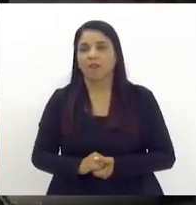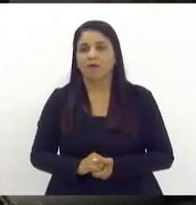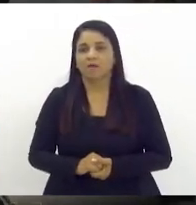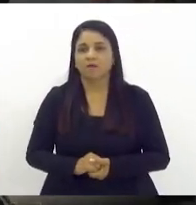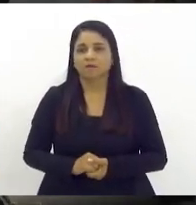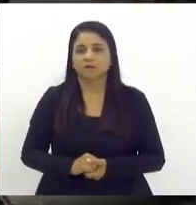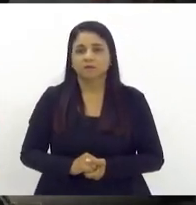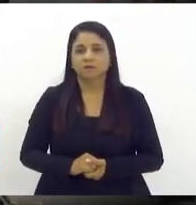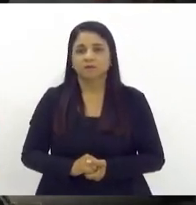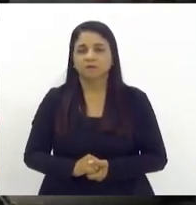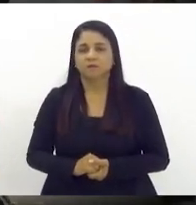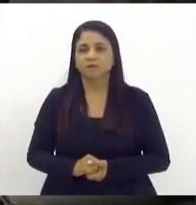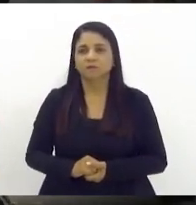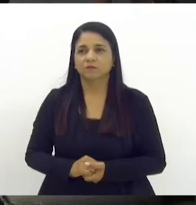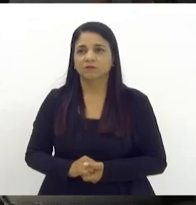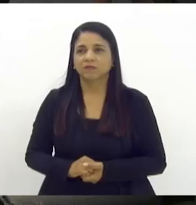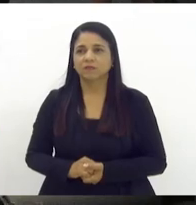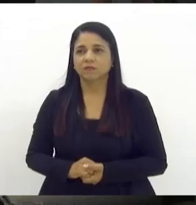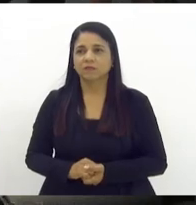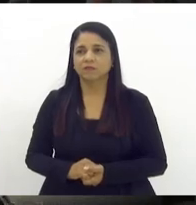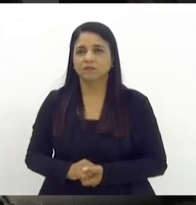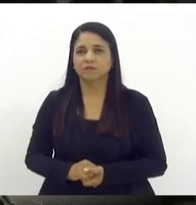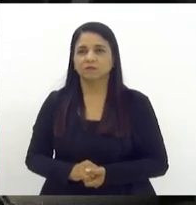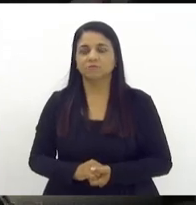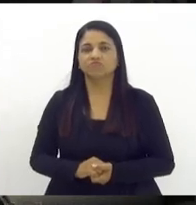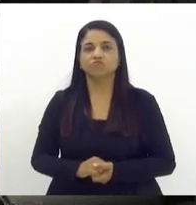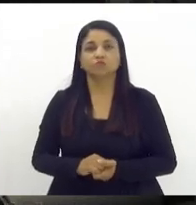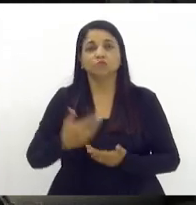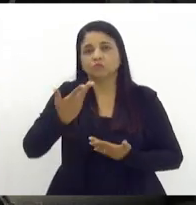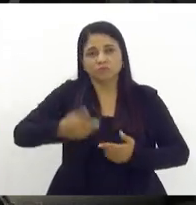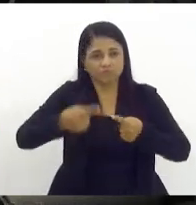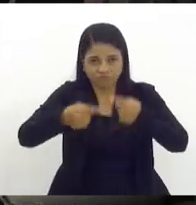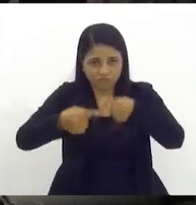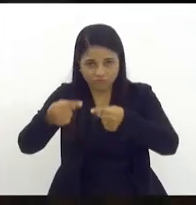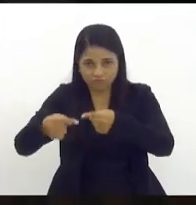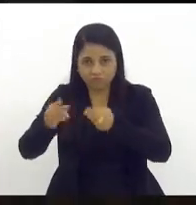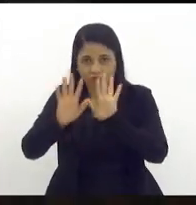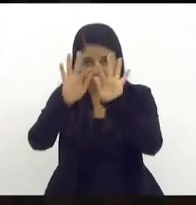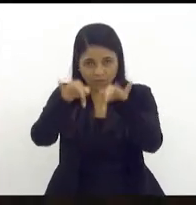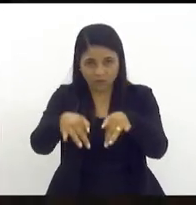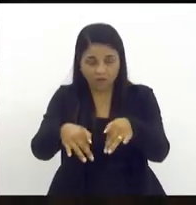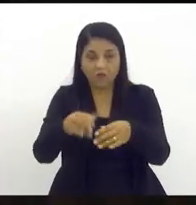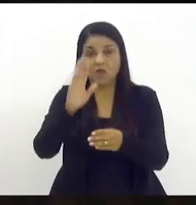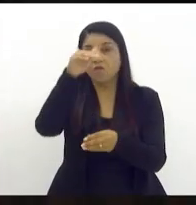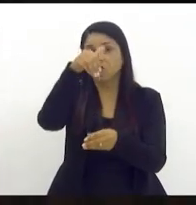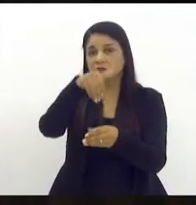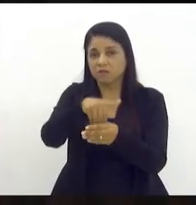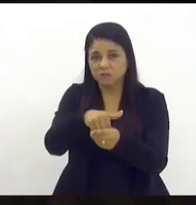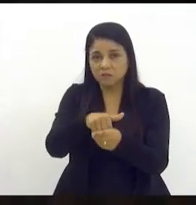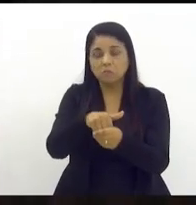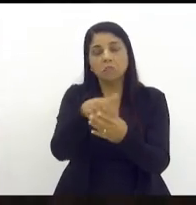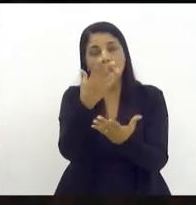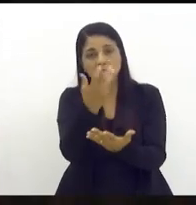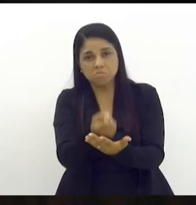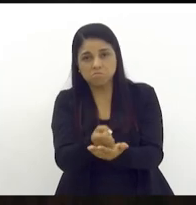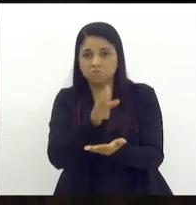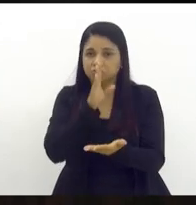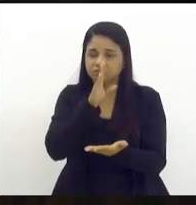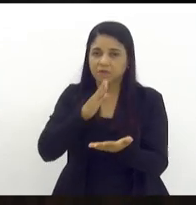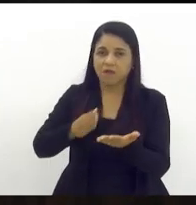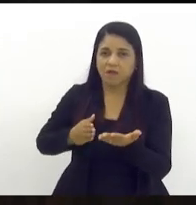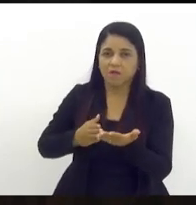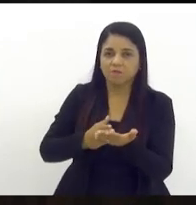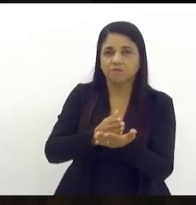Sem cedilha não, hein, ô, da mesa. Não havendo mais quem queira discutir, encerrada a discussão. Em votação, senhores que aprovam, permaneçam como